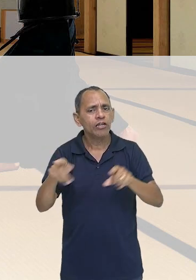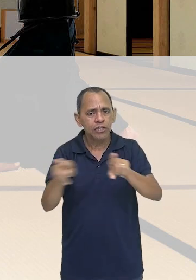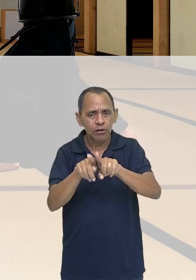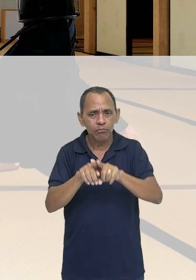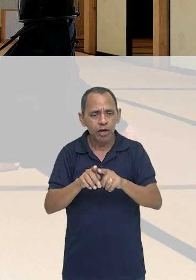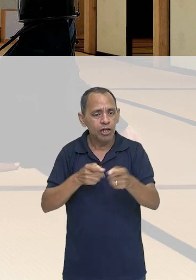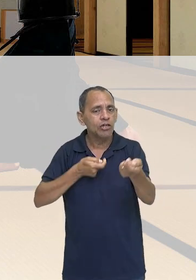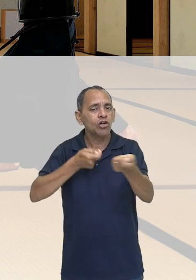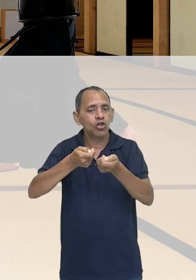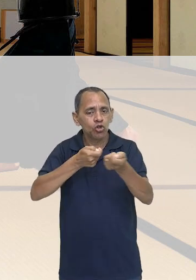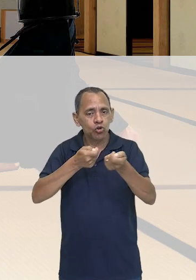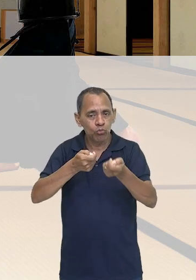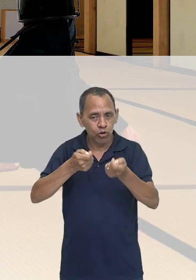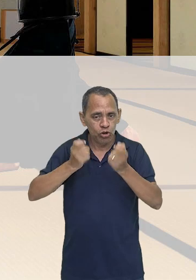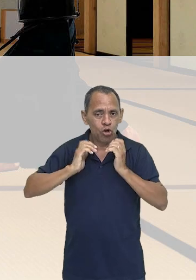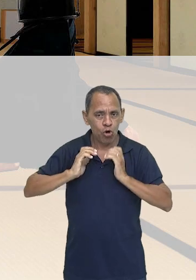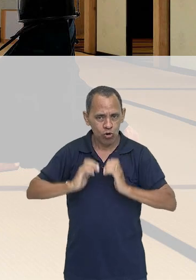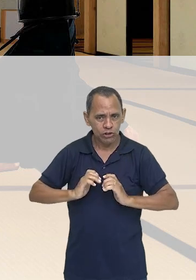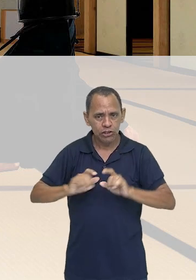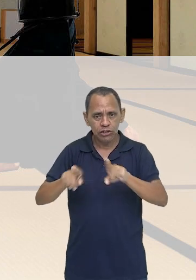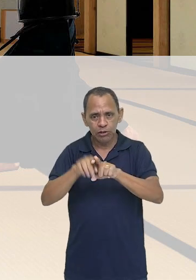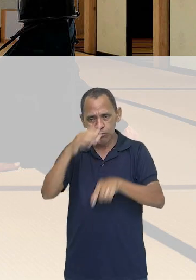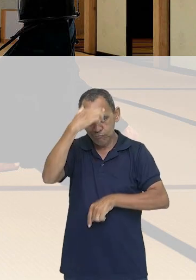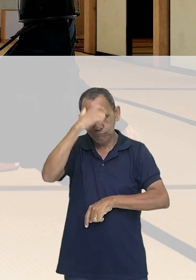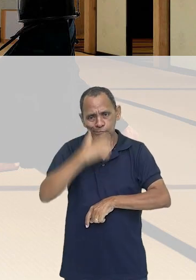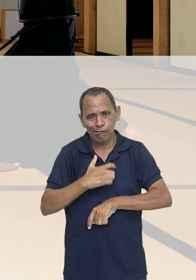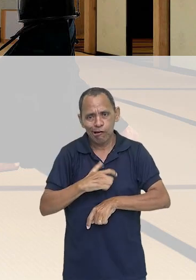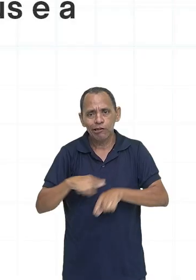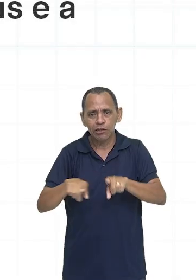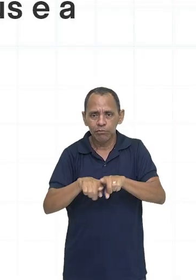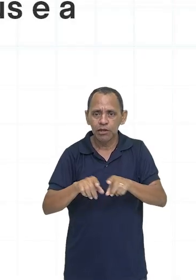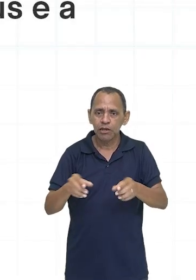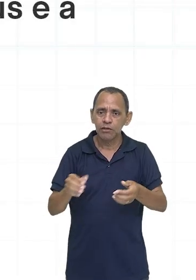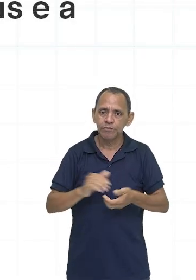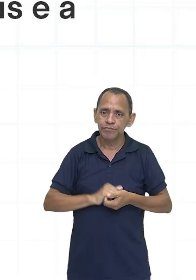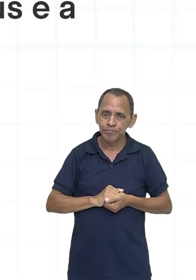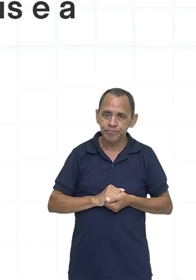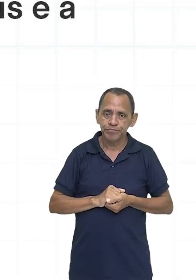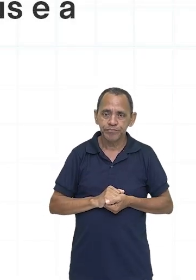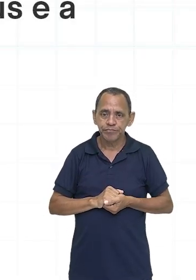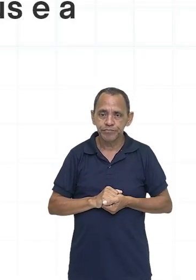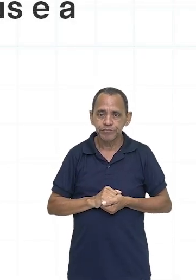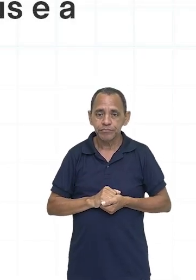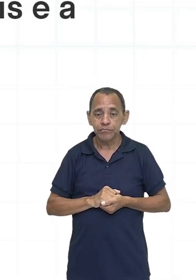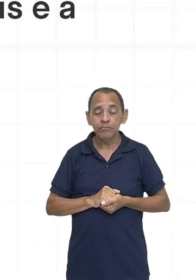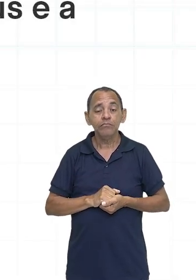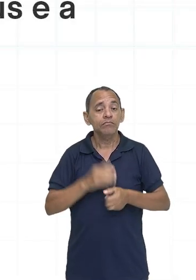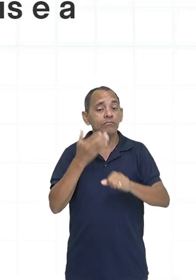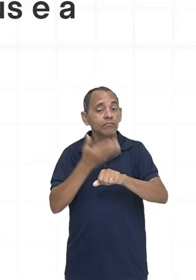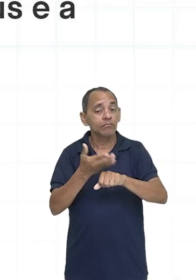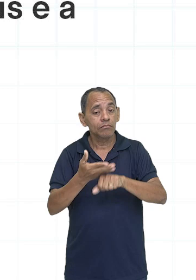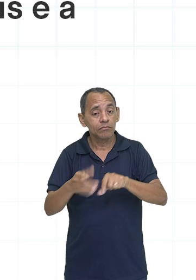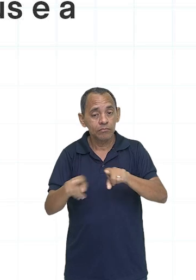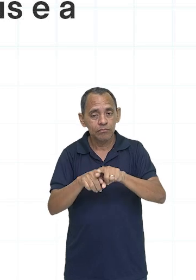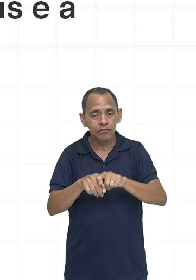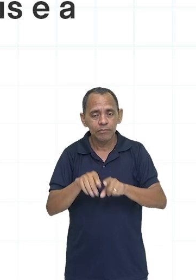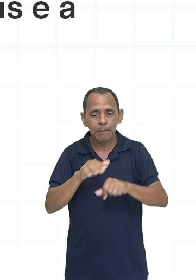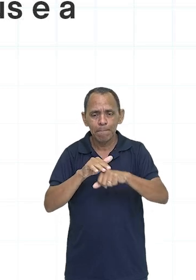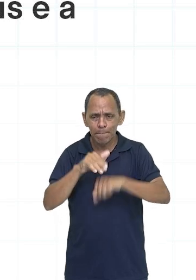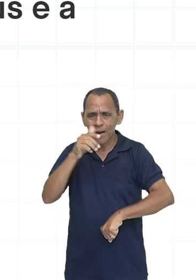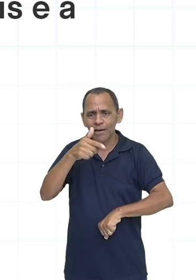honra, dentre outros valores, certo? Prosseguindo, o Kendo é praticado em mais de